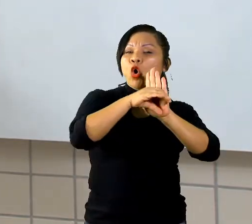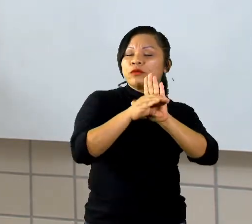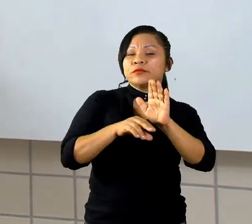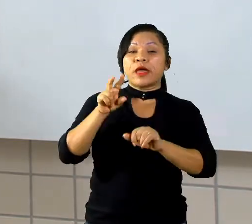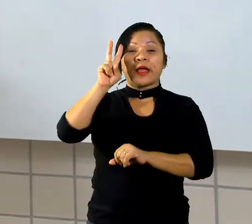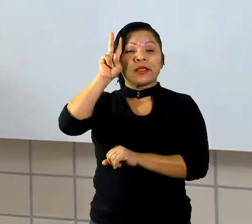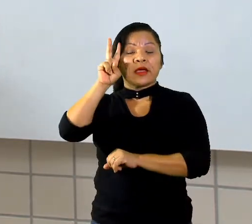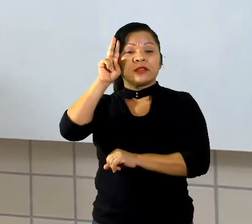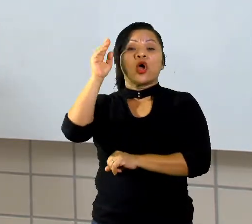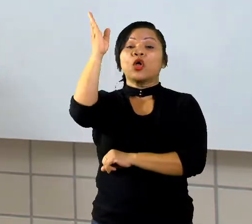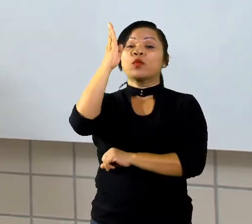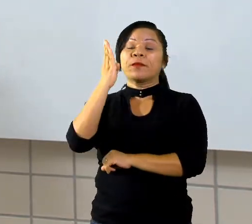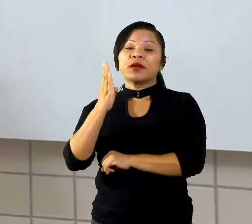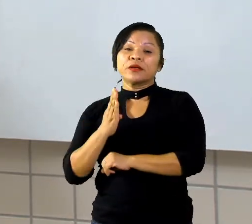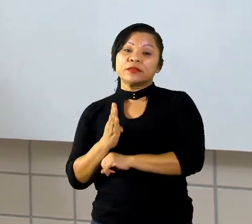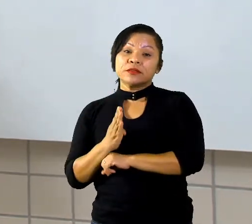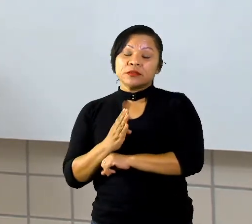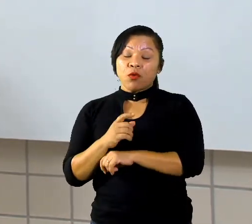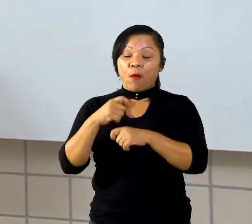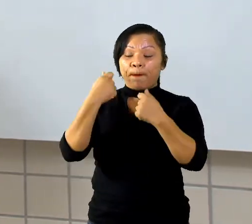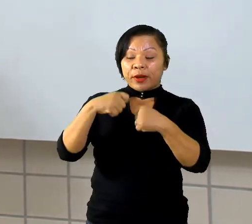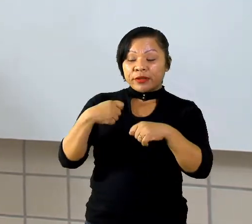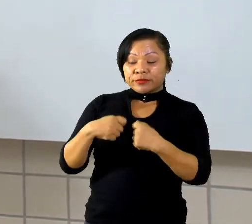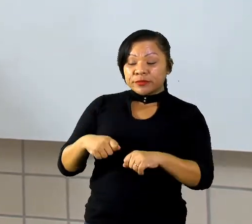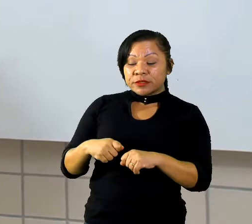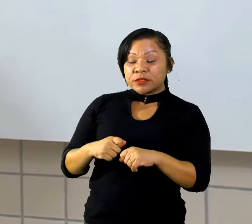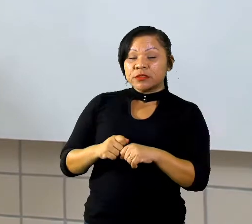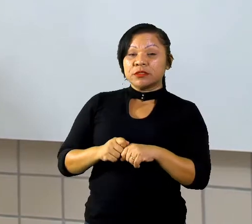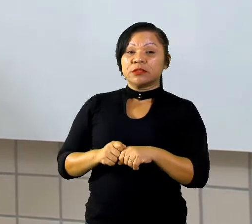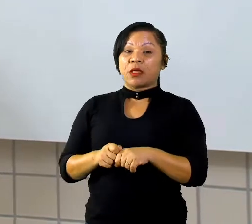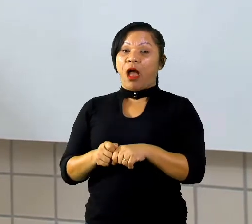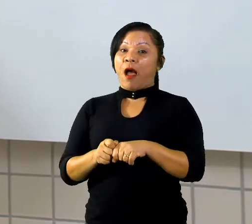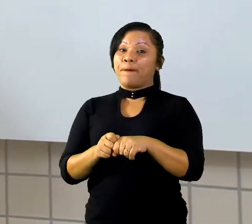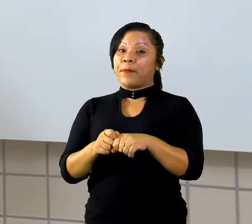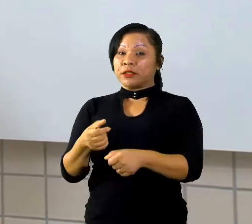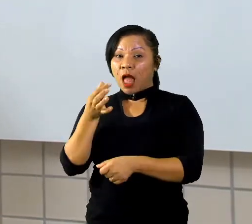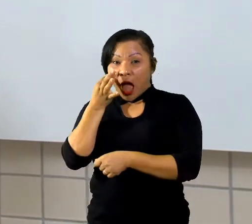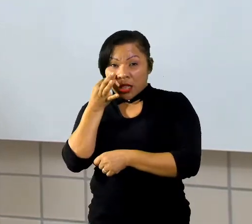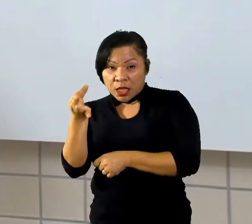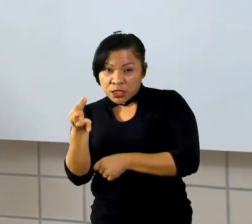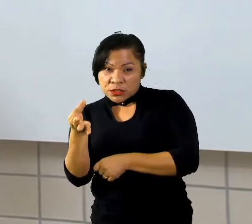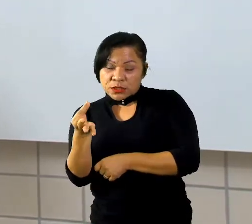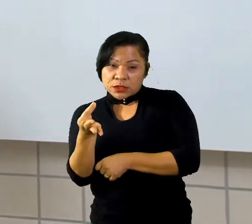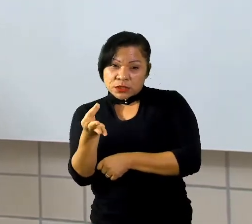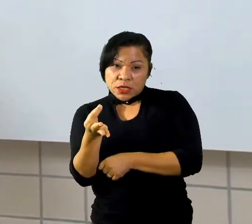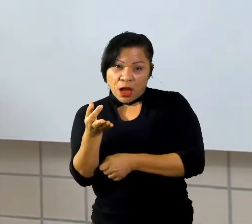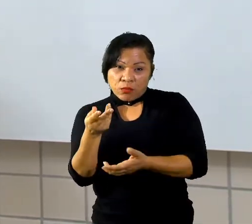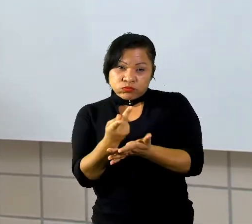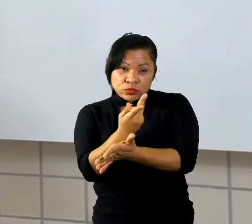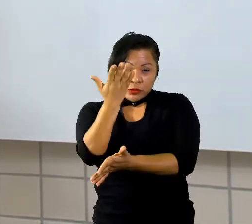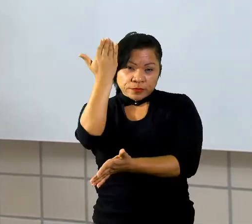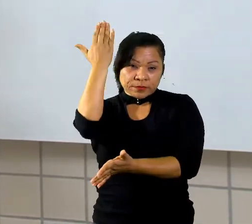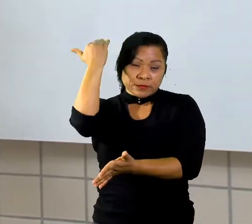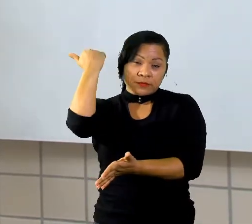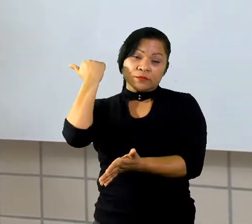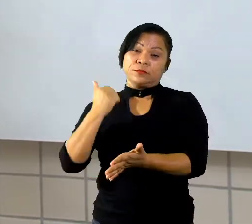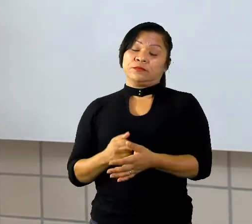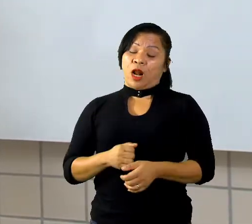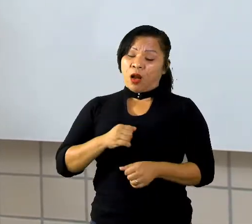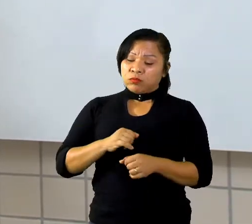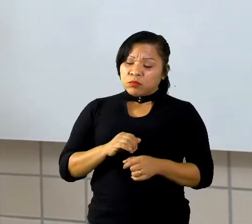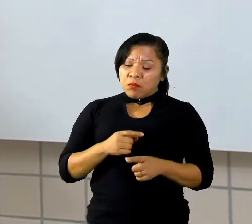precisamos prestar atenção em alguns pontos que aconteceram, justamente para que nós possamos